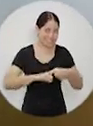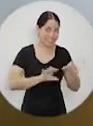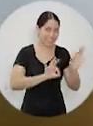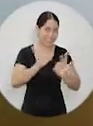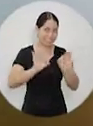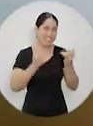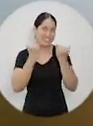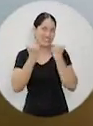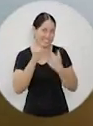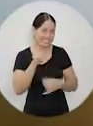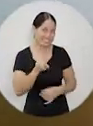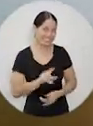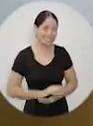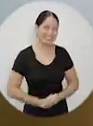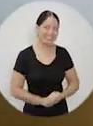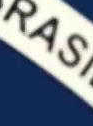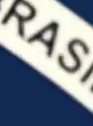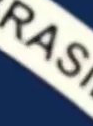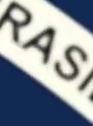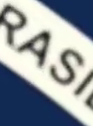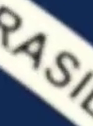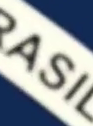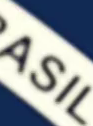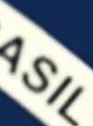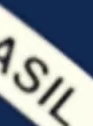pouquinho a gente volta com mais informação para você.